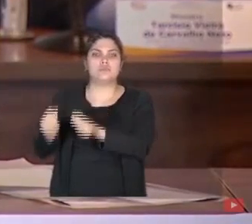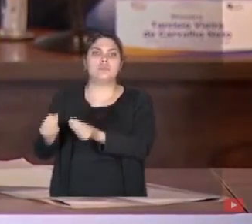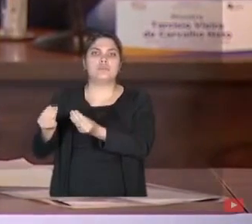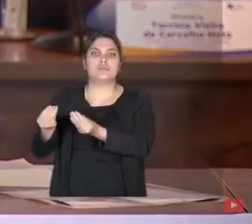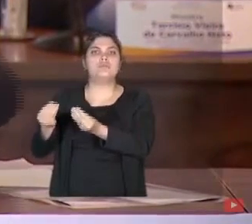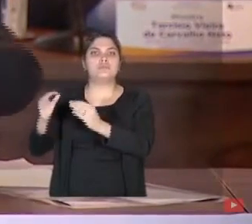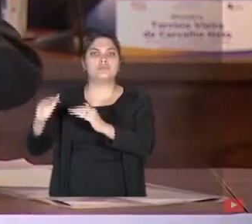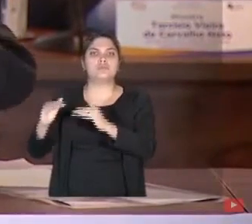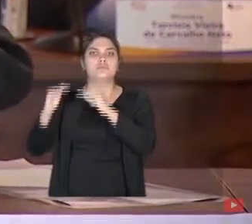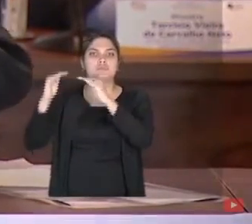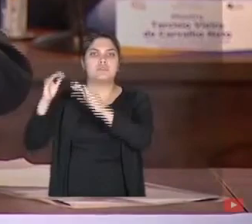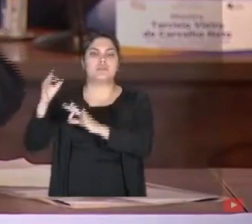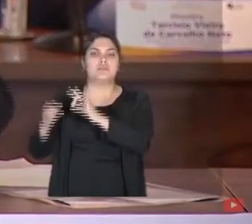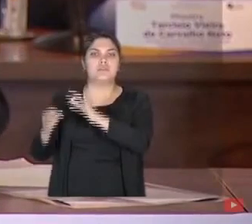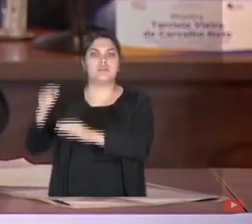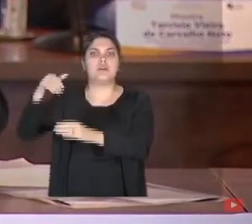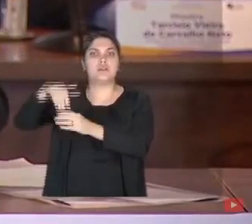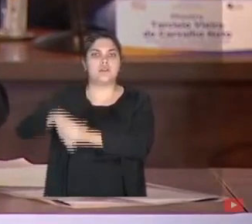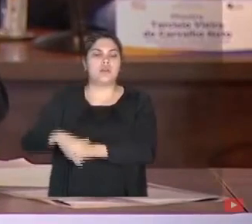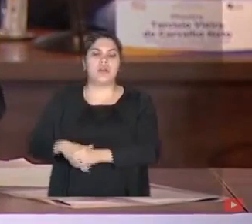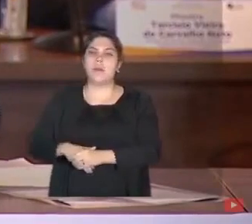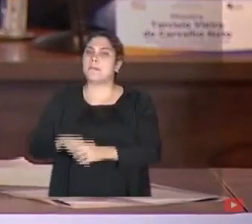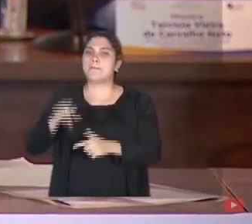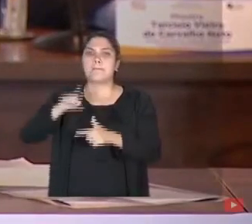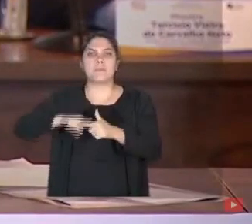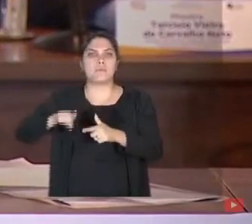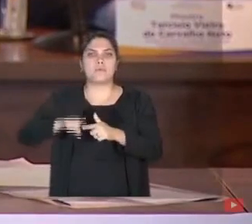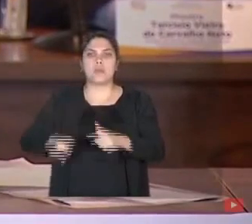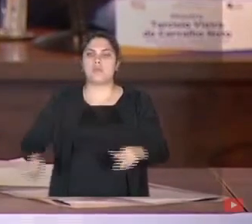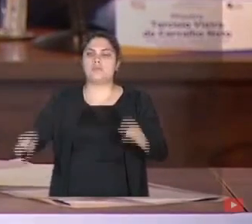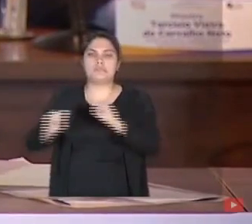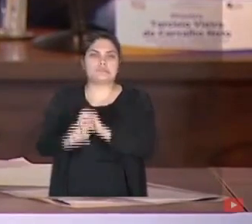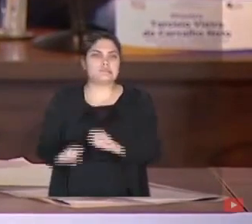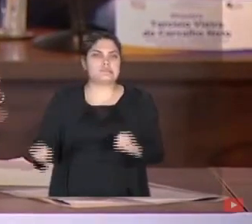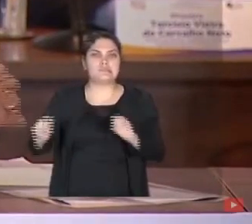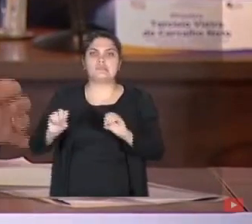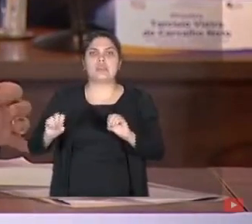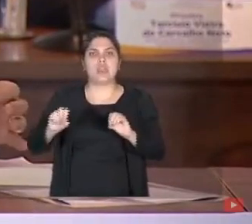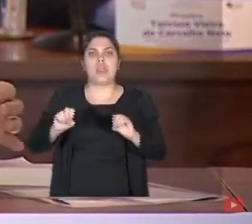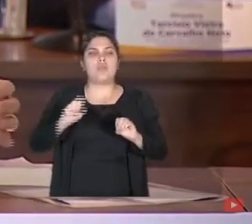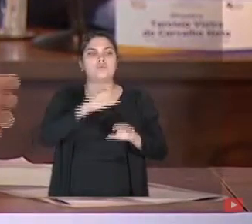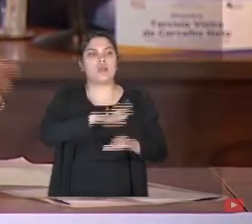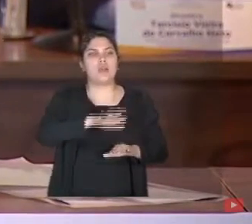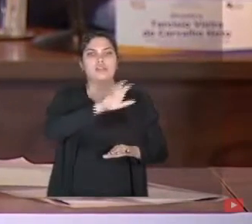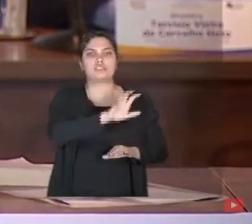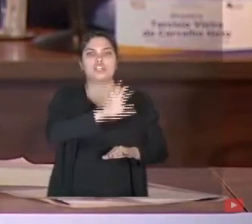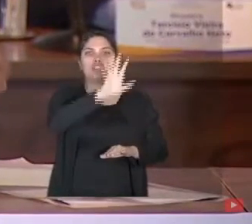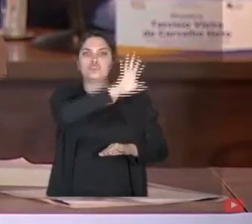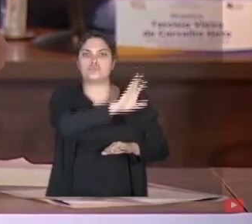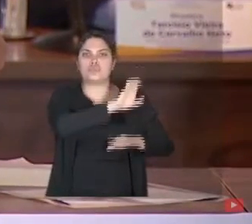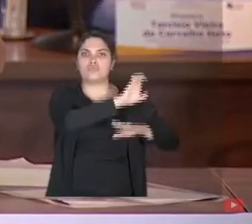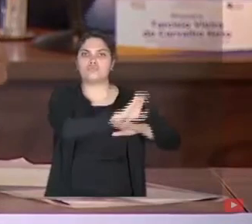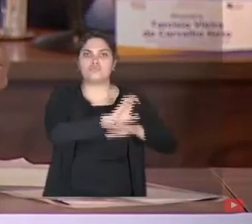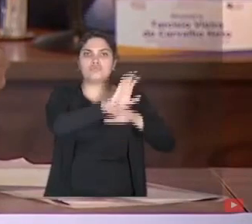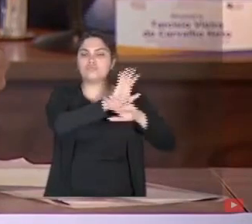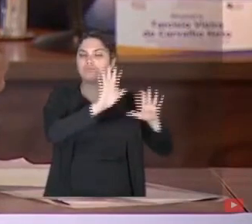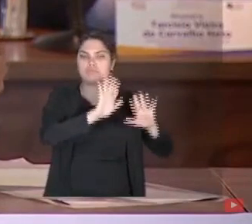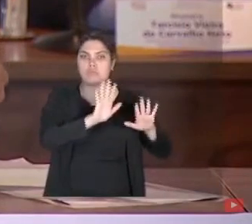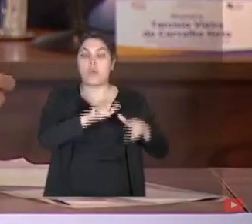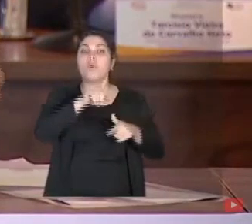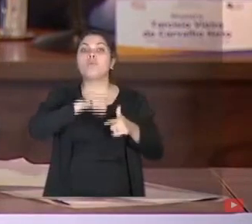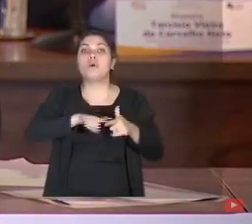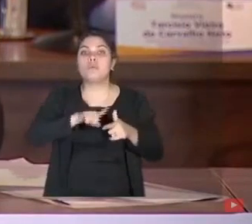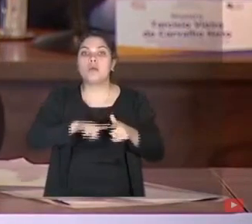Superior Eleitoral. Portanto, não houve nenhum problema relativamente aos tribunais regionais eleitorais. O problema que